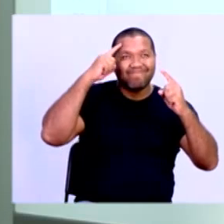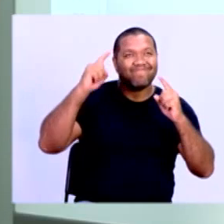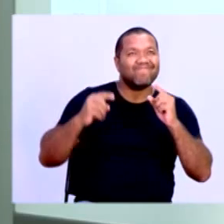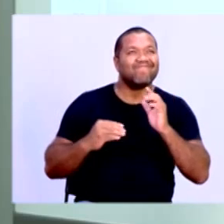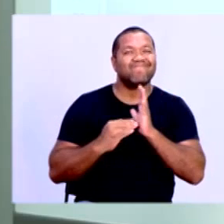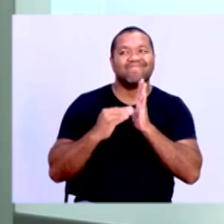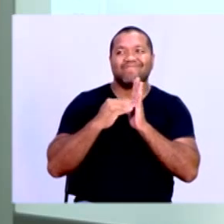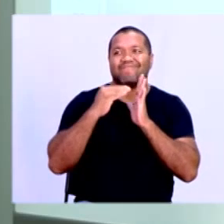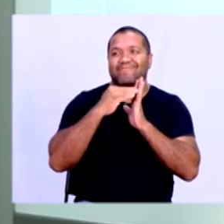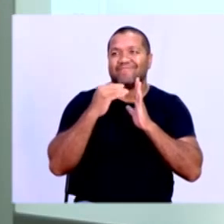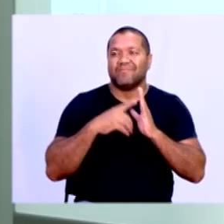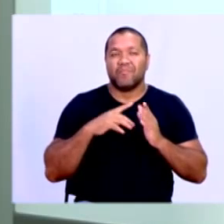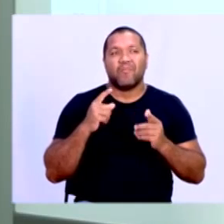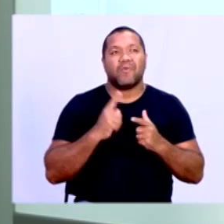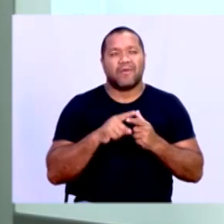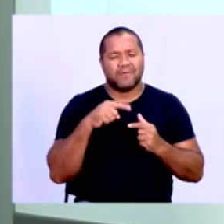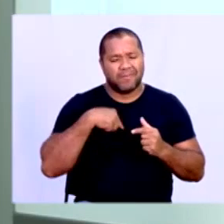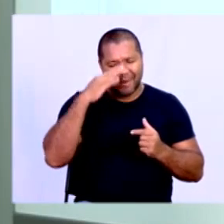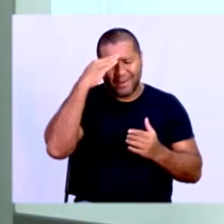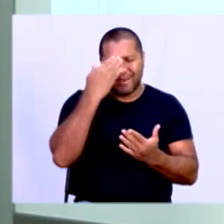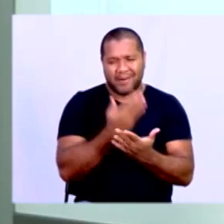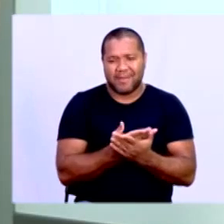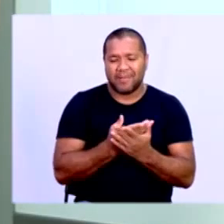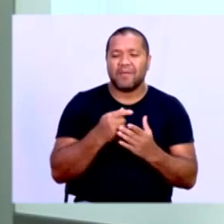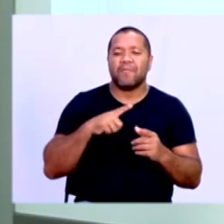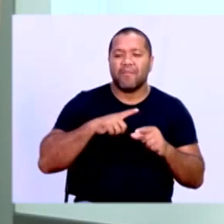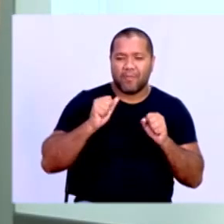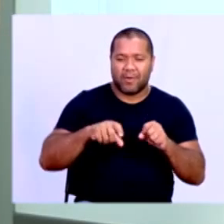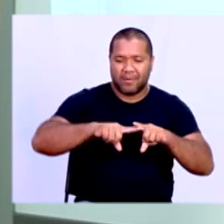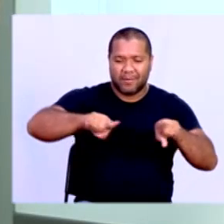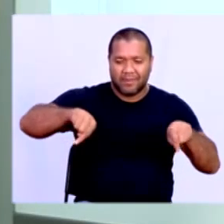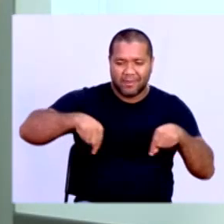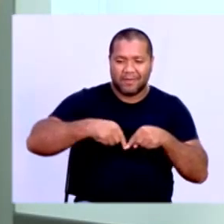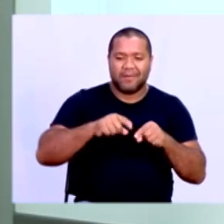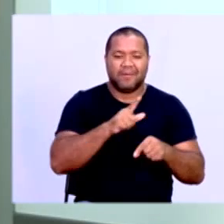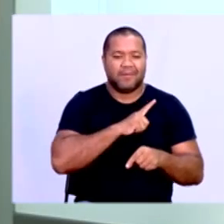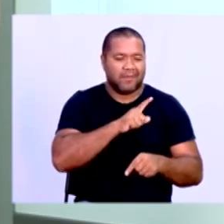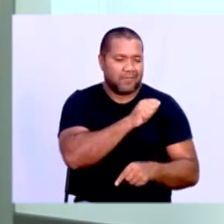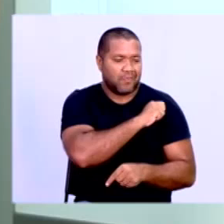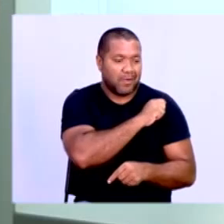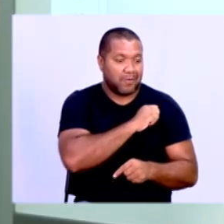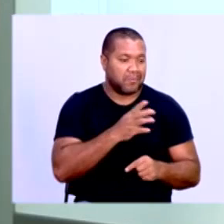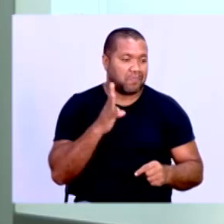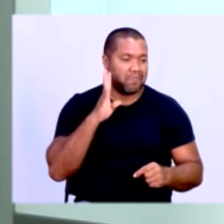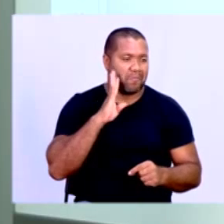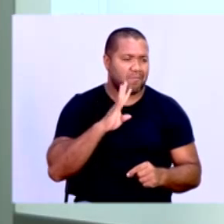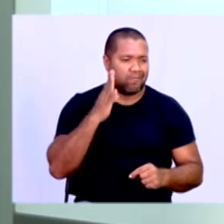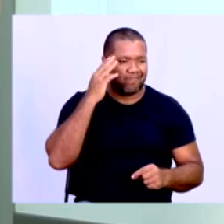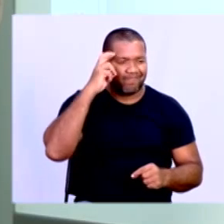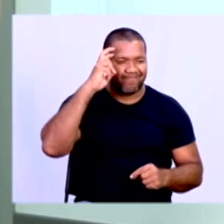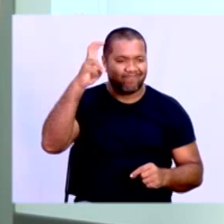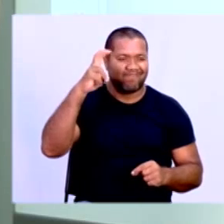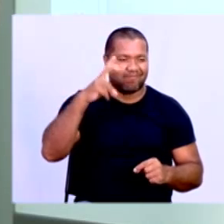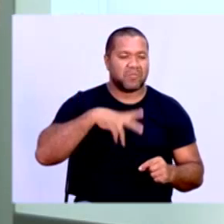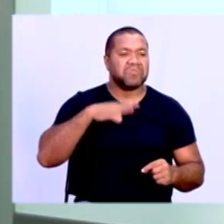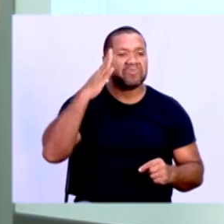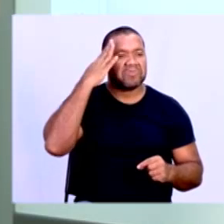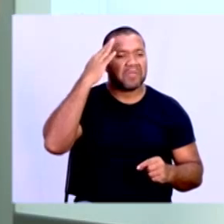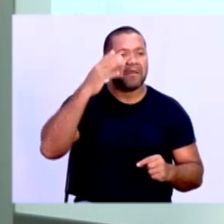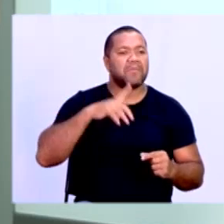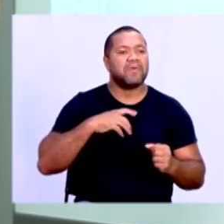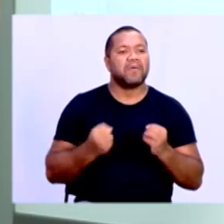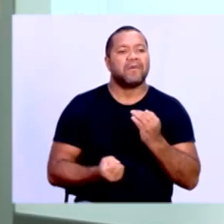eu sempre acredito que possa aí dentro da sala de aula ter um aluno excepcional, vários alunos excepcionais, que vão criar